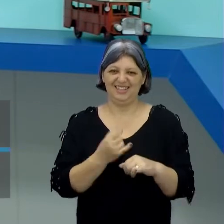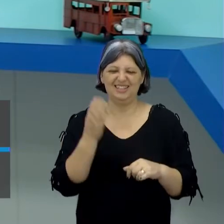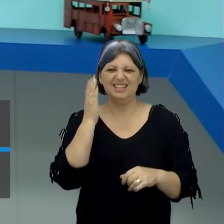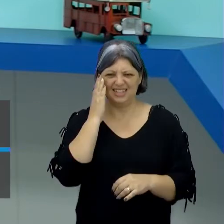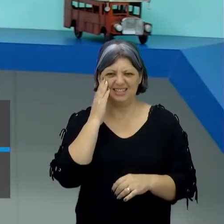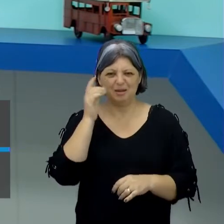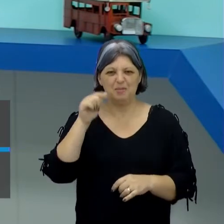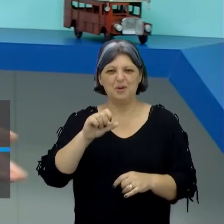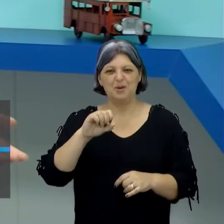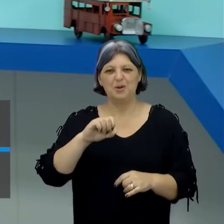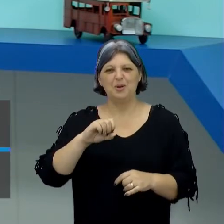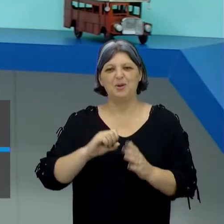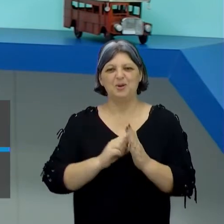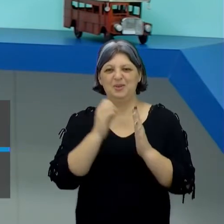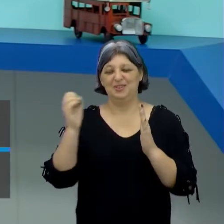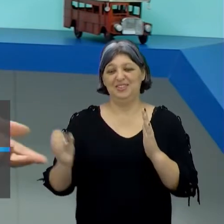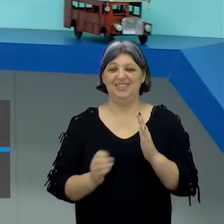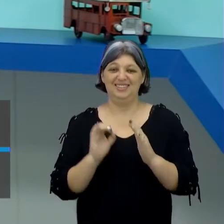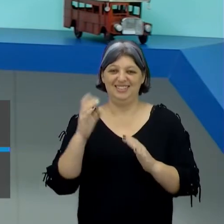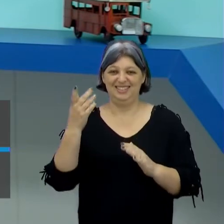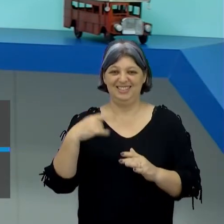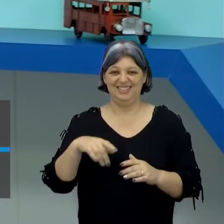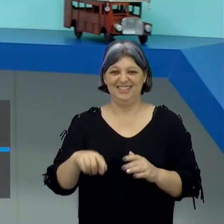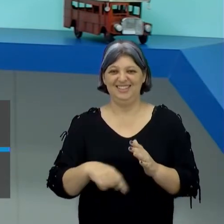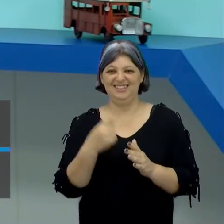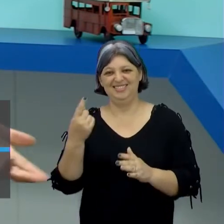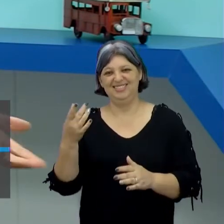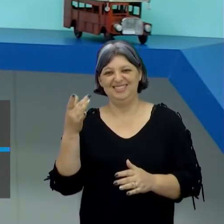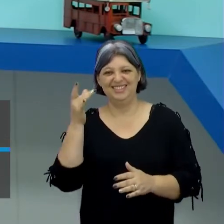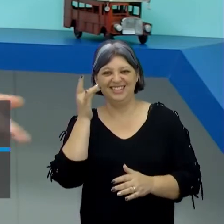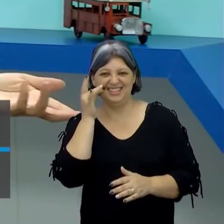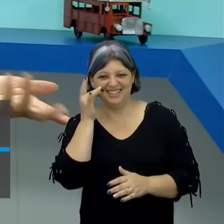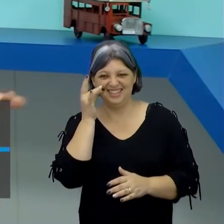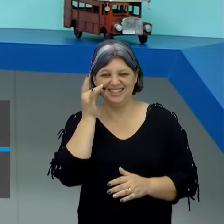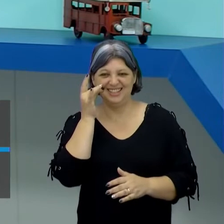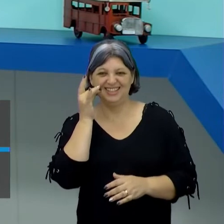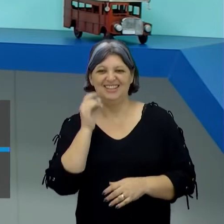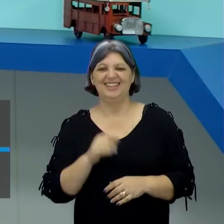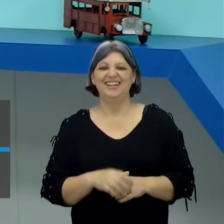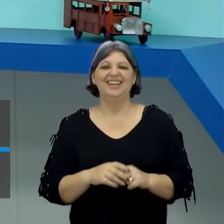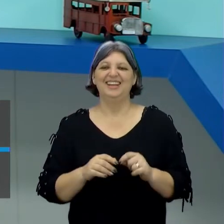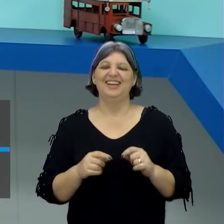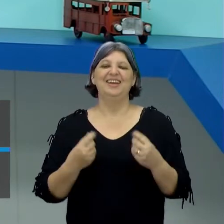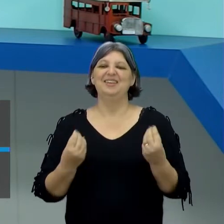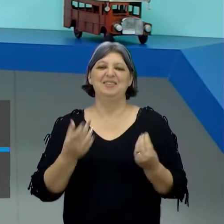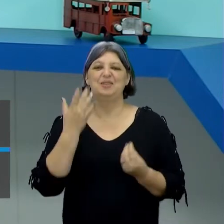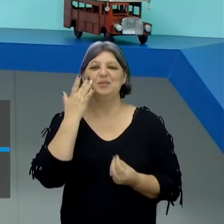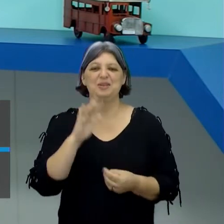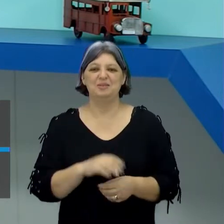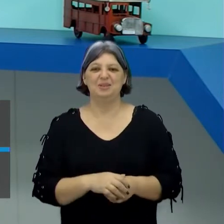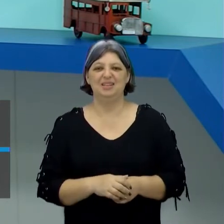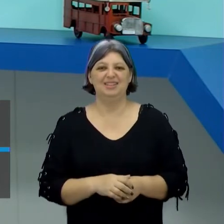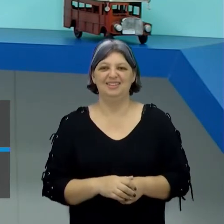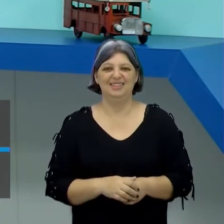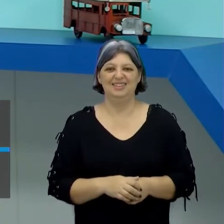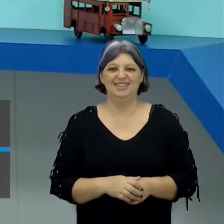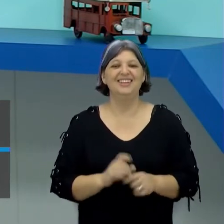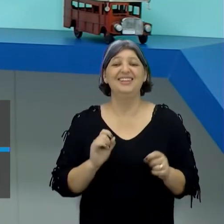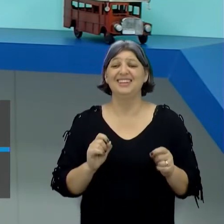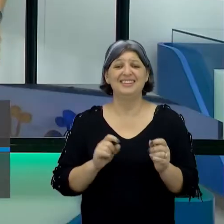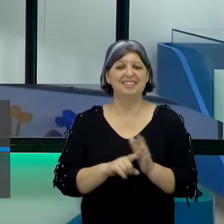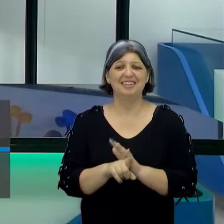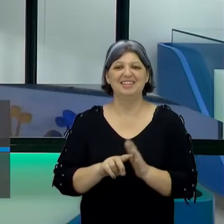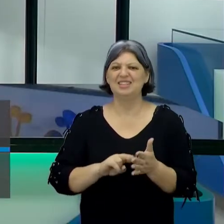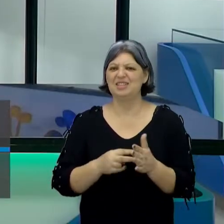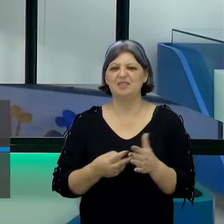Centro de Mídias. Na primeira aula, ao vivo, uma aluna escreve assim, professora biscoiteira. Eu fui pesquisar, porque eu não sabia. Não sabia que era biscoiteiro? Eu não sabia. Nossa, não.